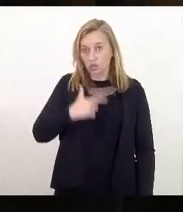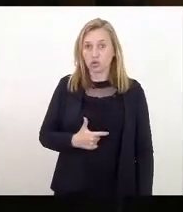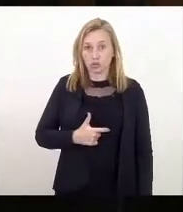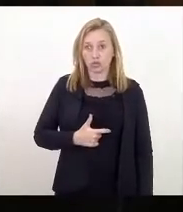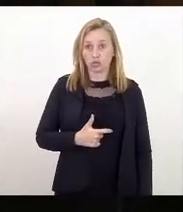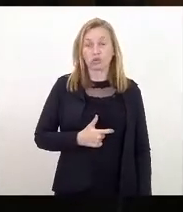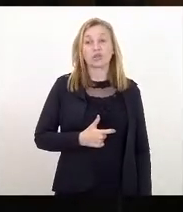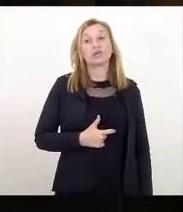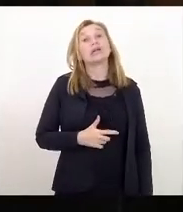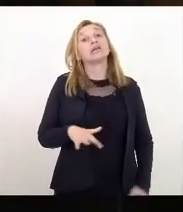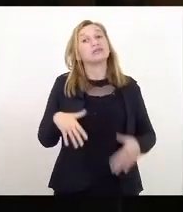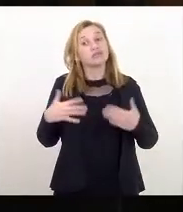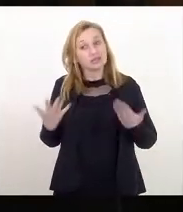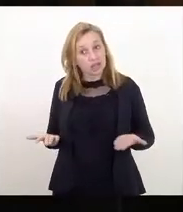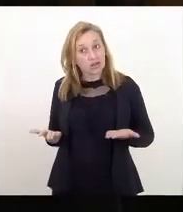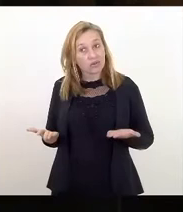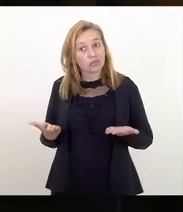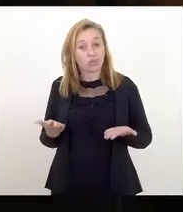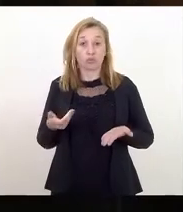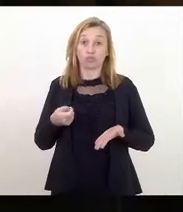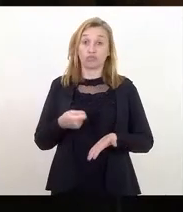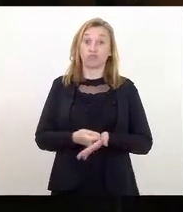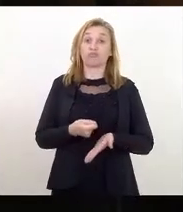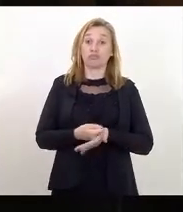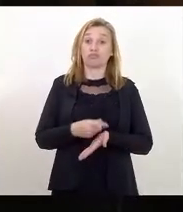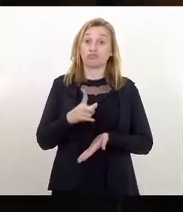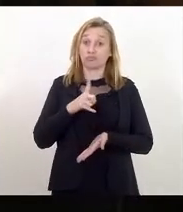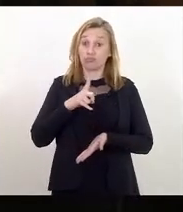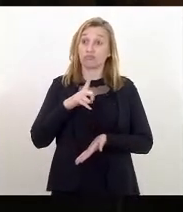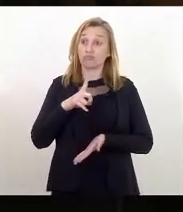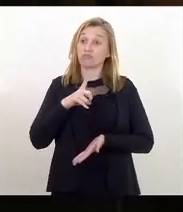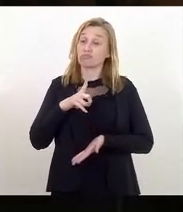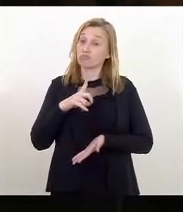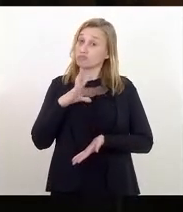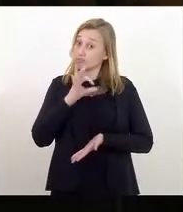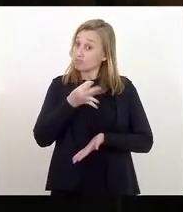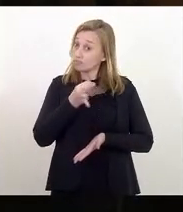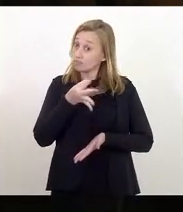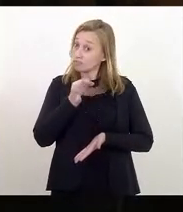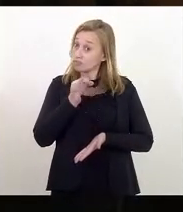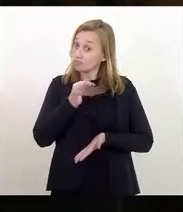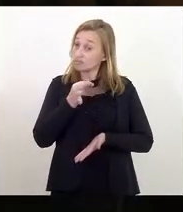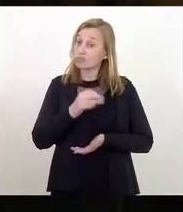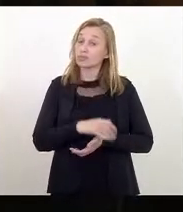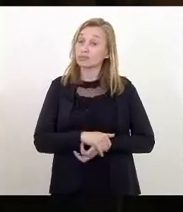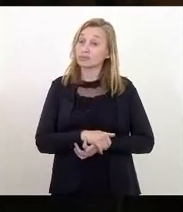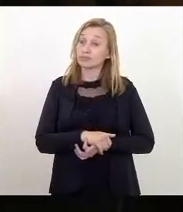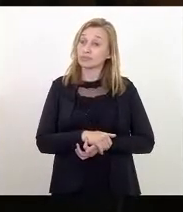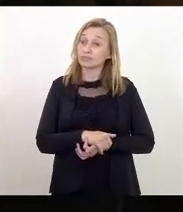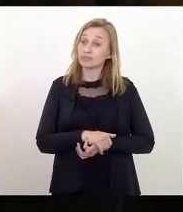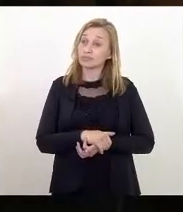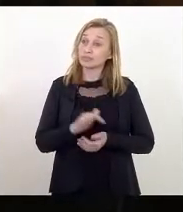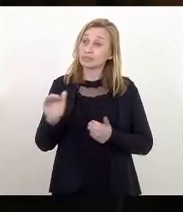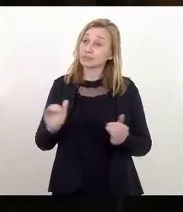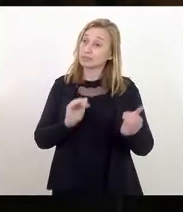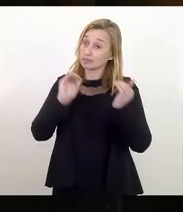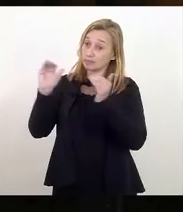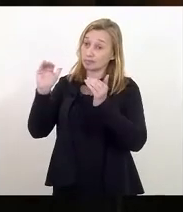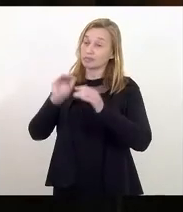Então, eu tenho por obrigação óbvia enaltecer